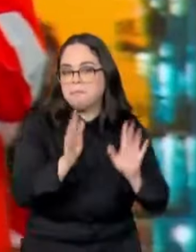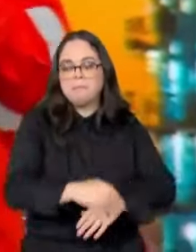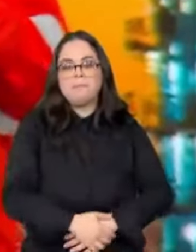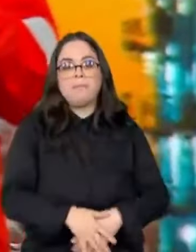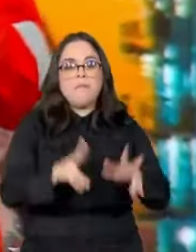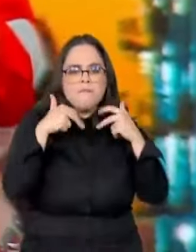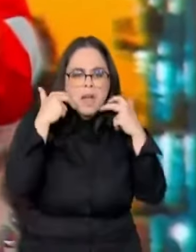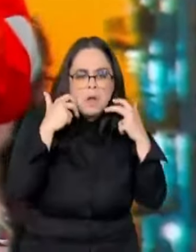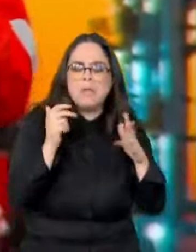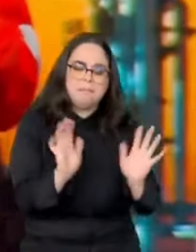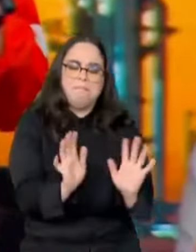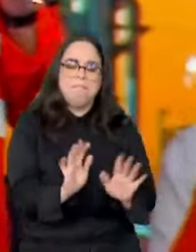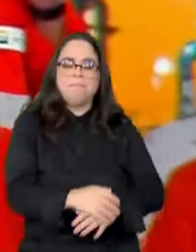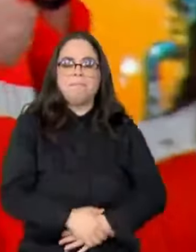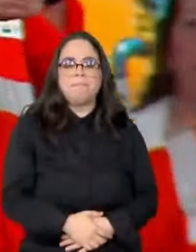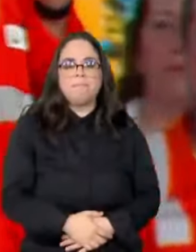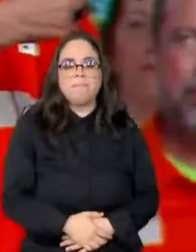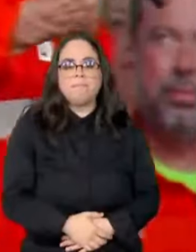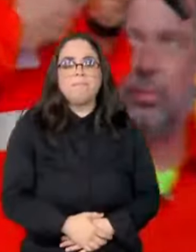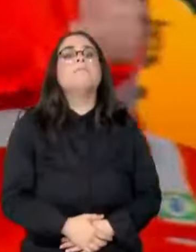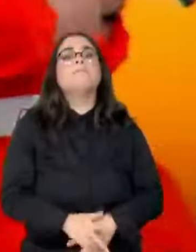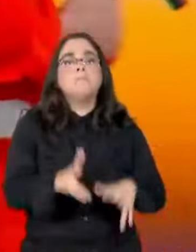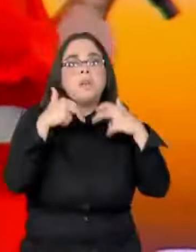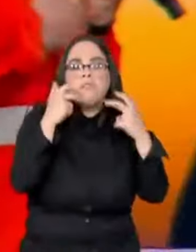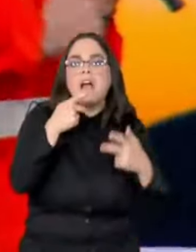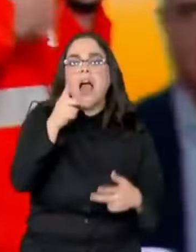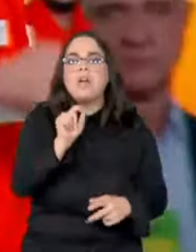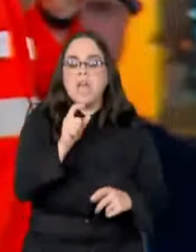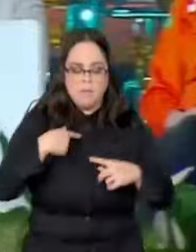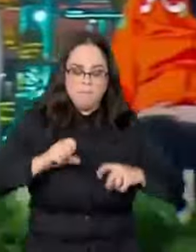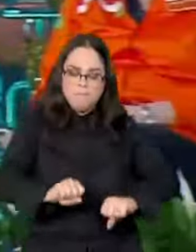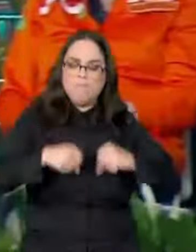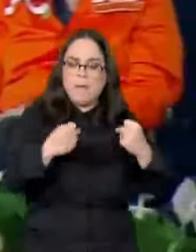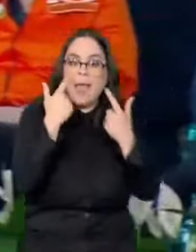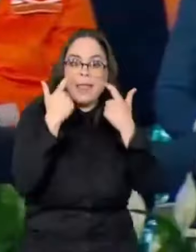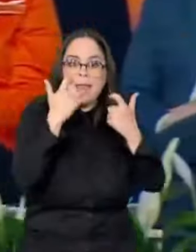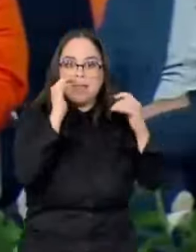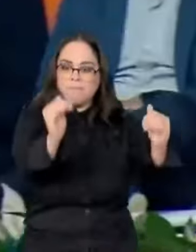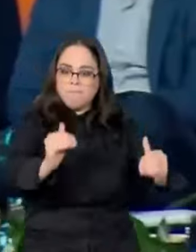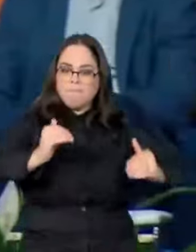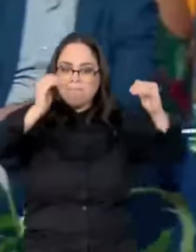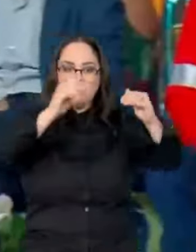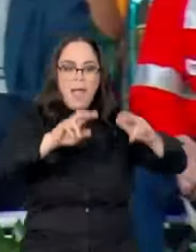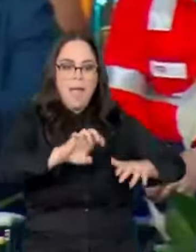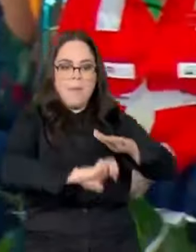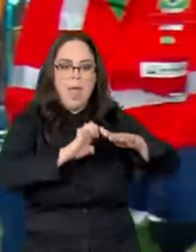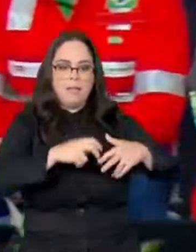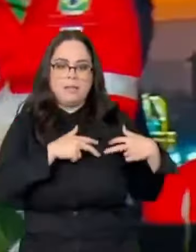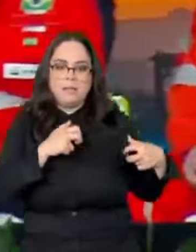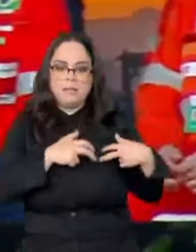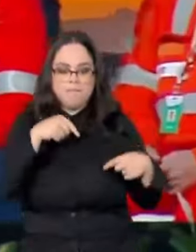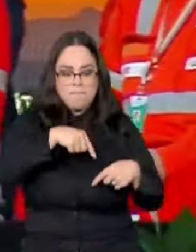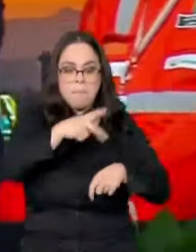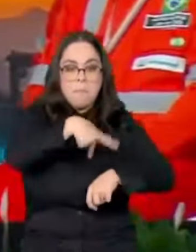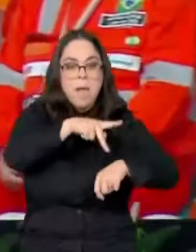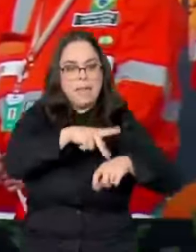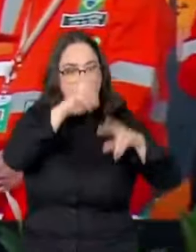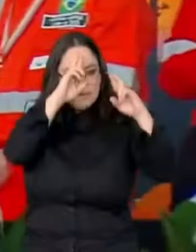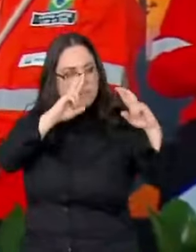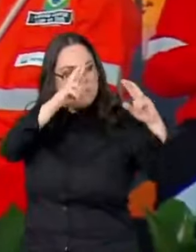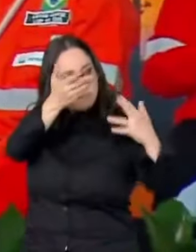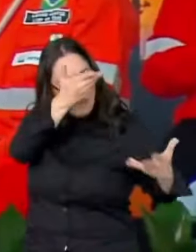tenho vergonha. Não tenho vergonha de defender os interesses soberanos dessa empresa, porque um país que se